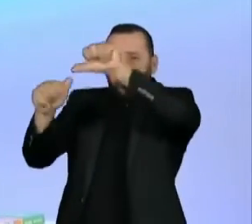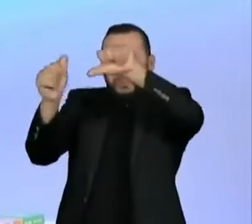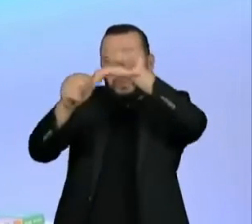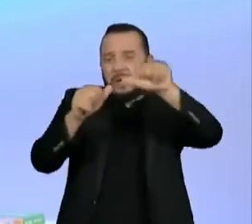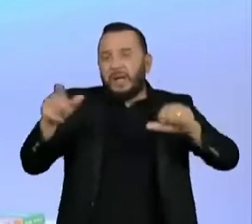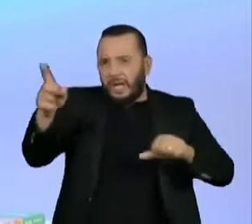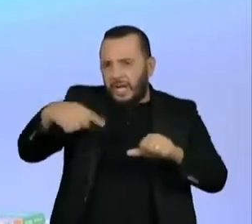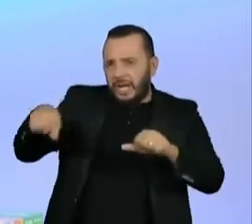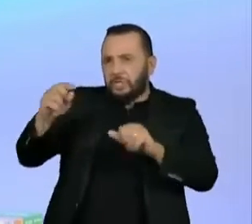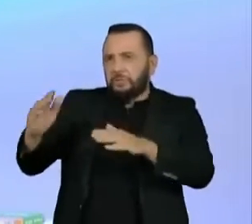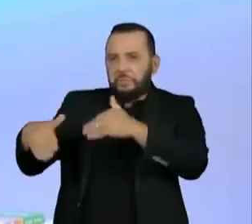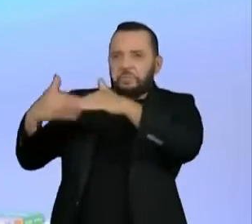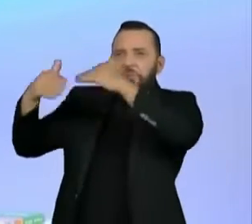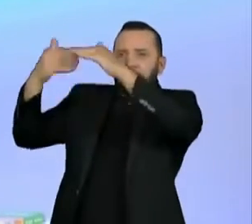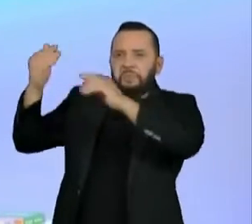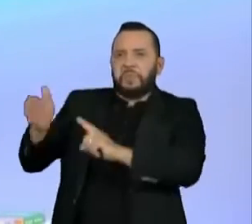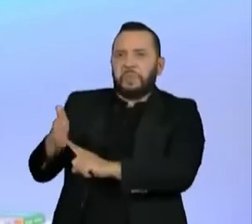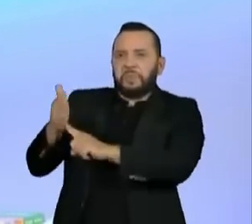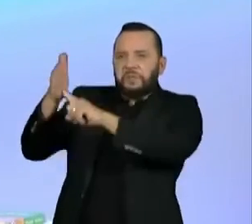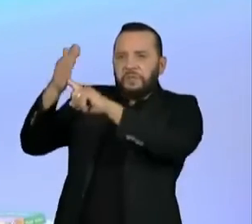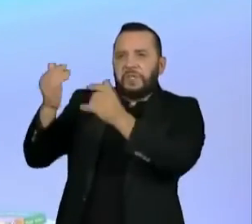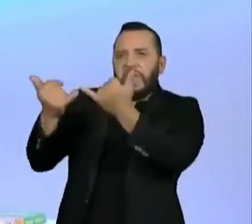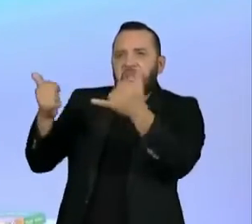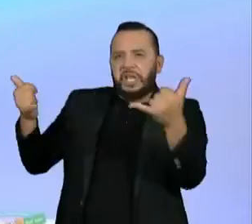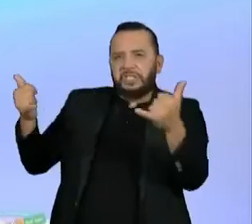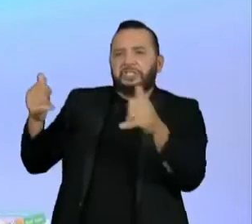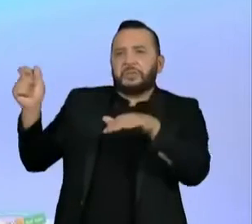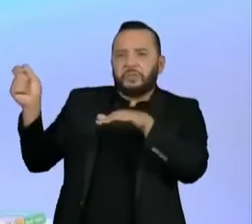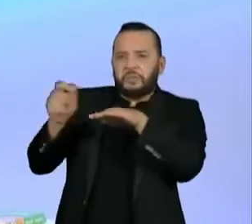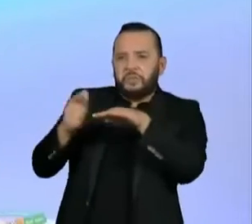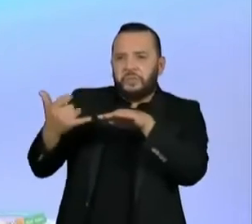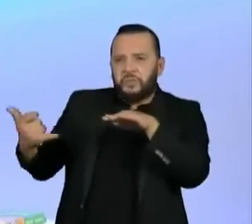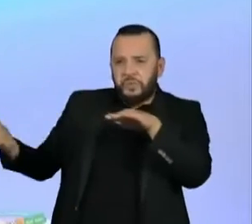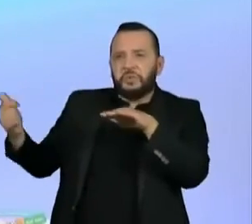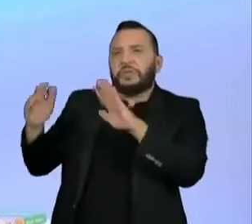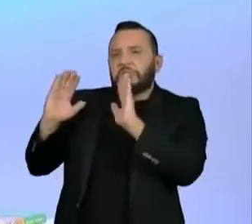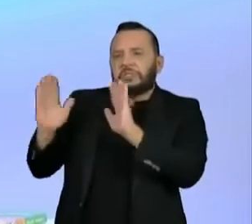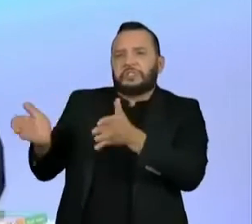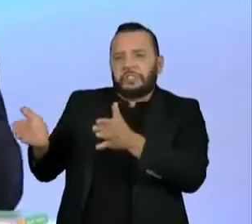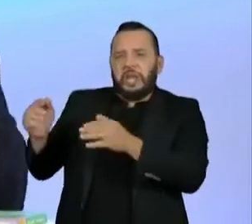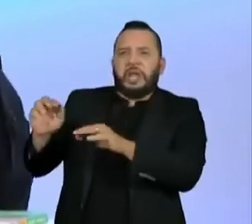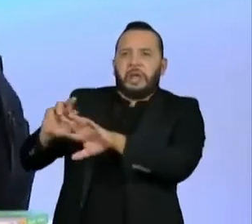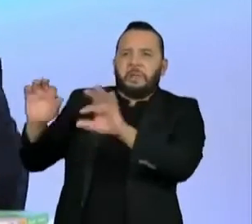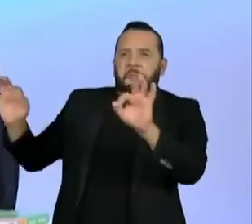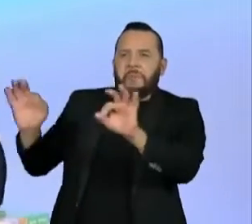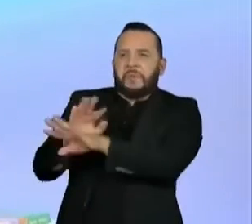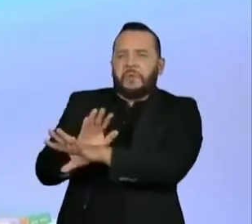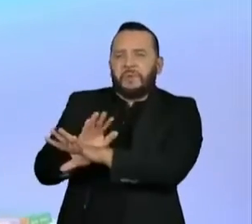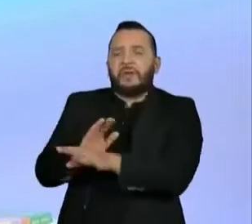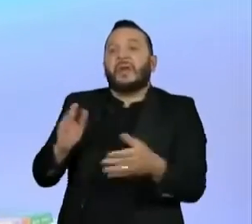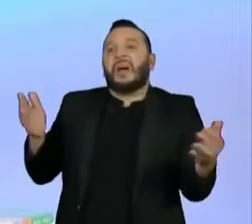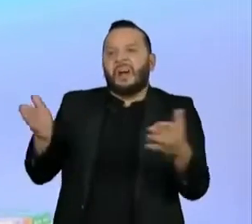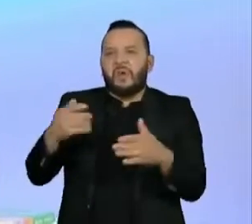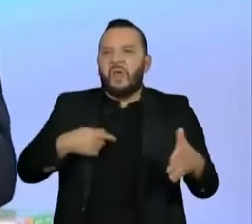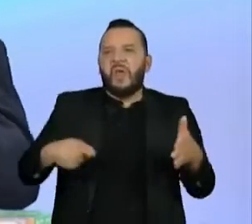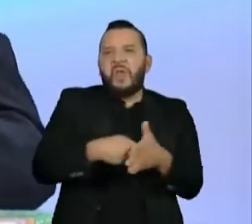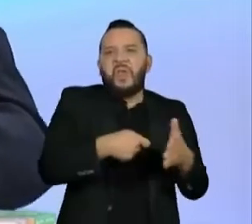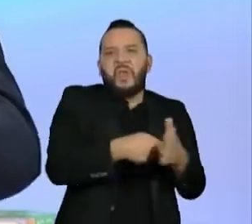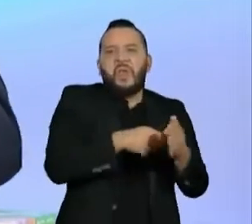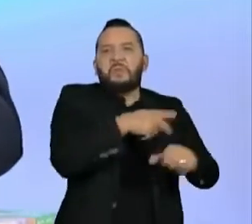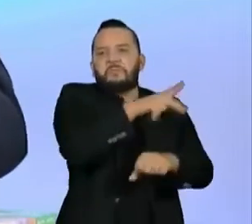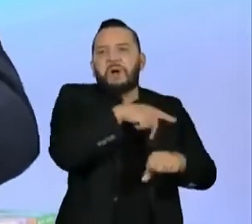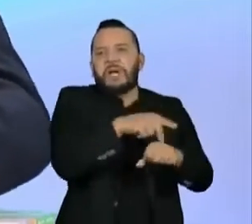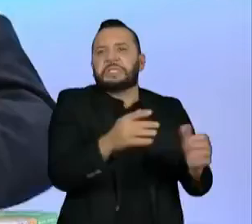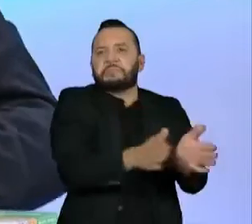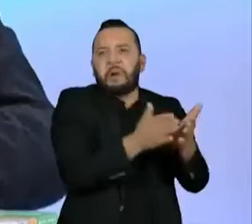desenvolveram a tecnologia de energias renováveis para vender no mundo inteiro, eles pressionam para